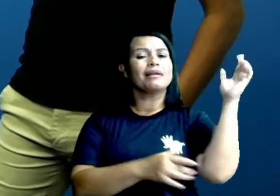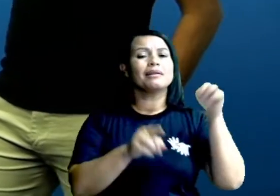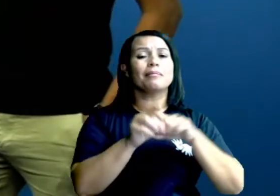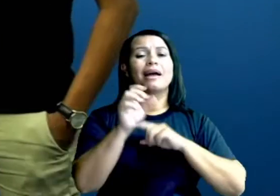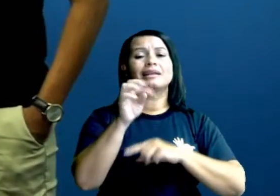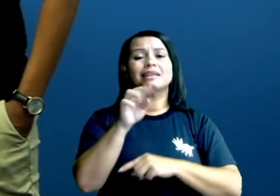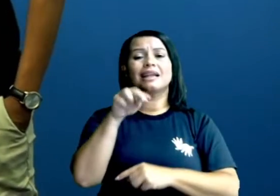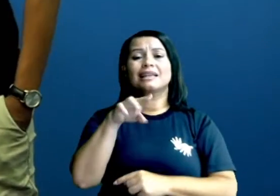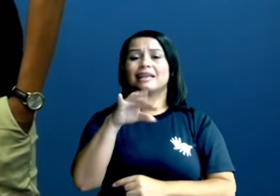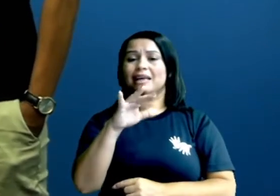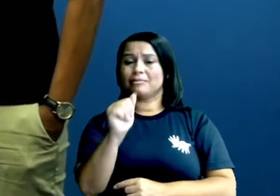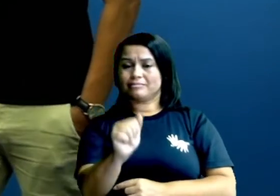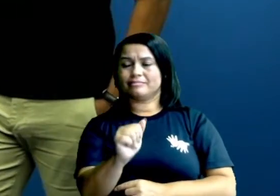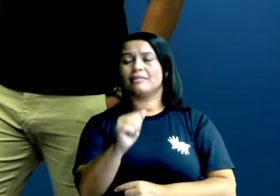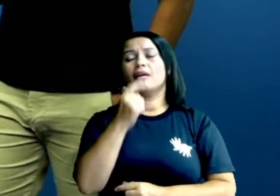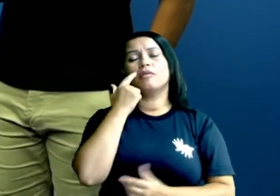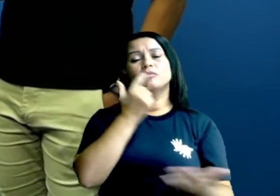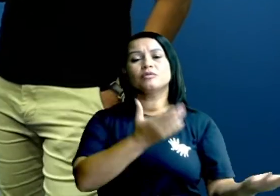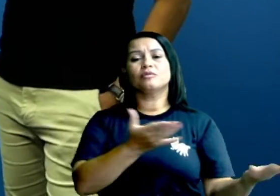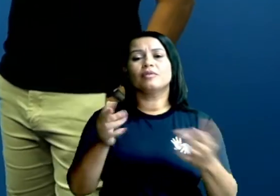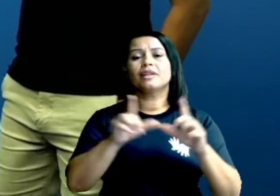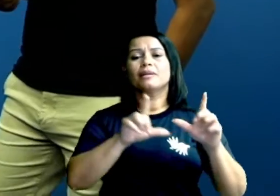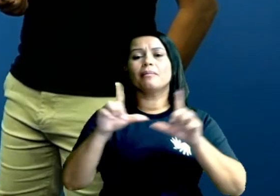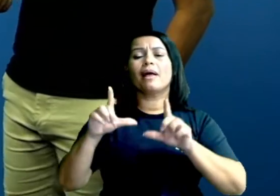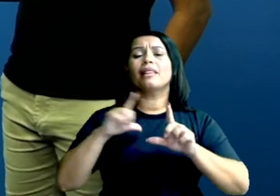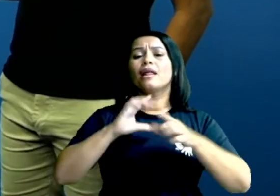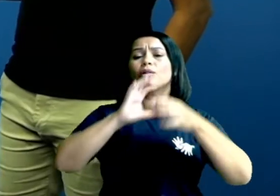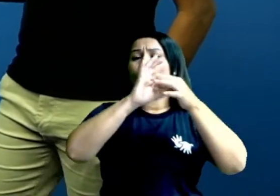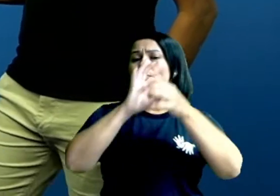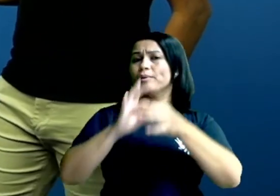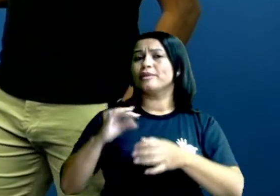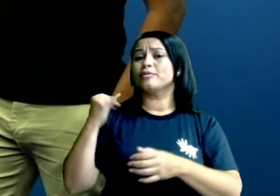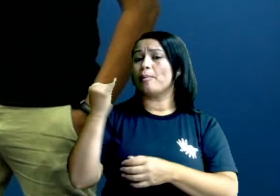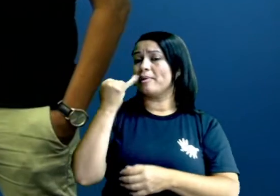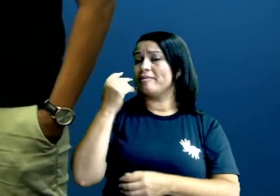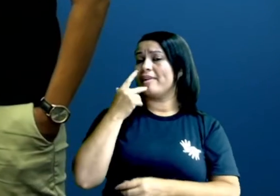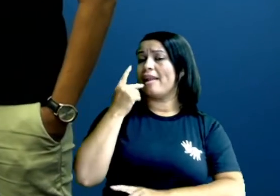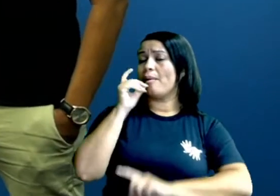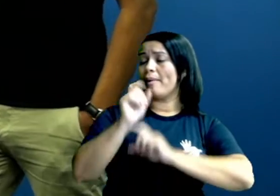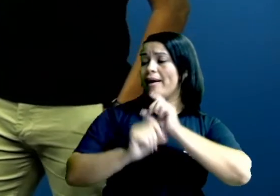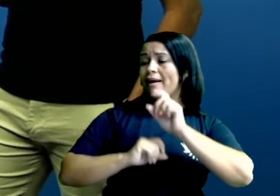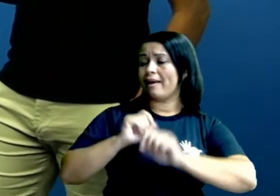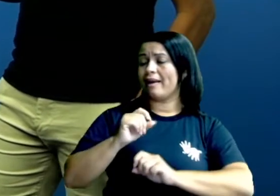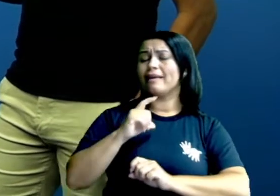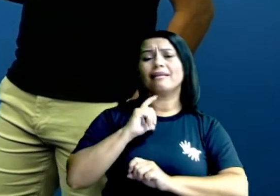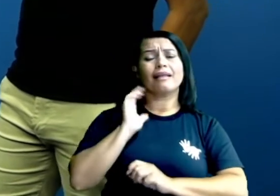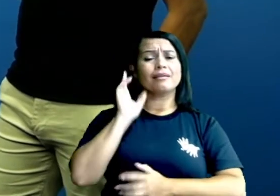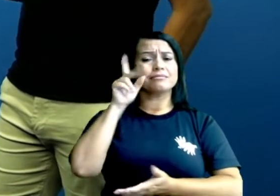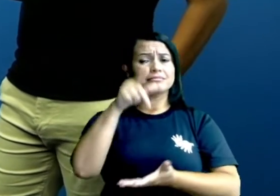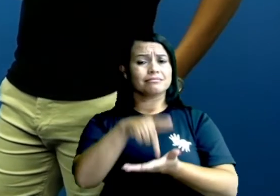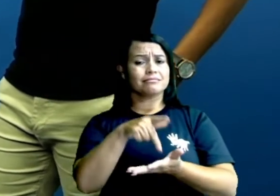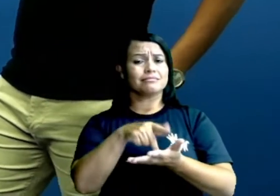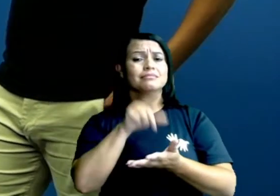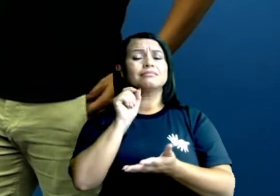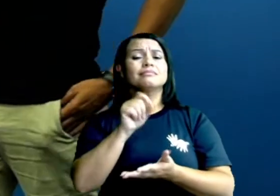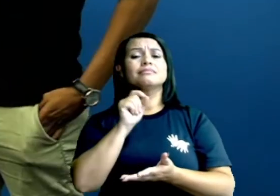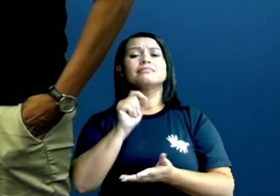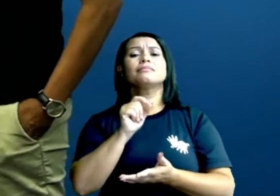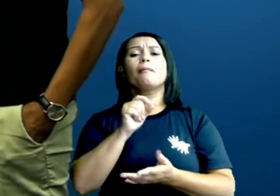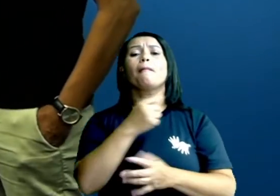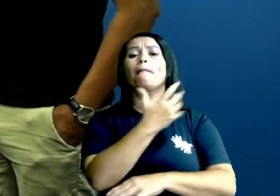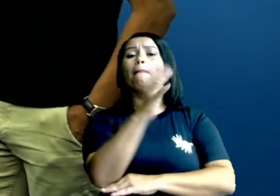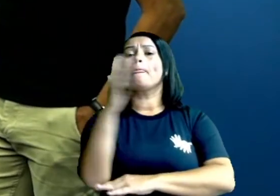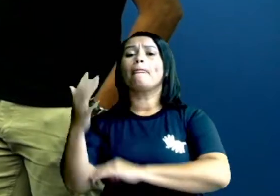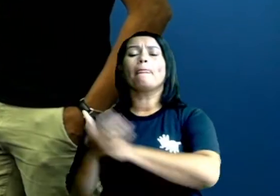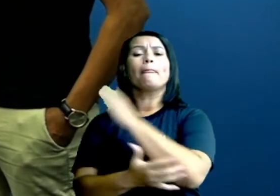sobre ele, tá bom? Bem, então, nesse contexto é importante falar o seguinte, que originalmente a vegetação ela ocupava